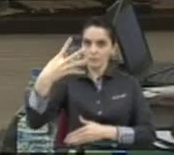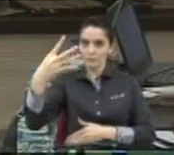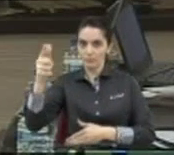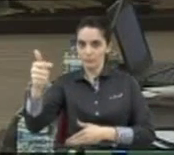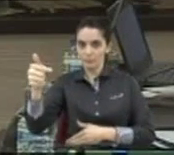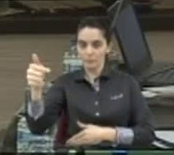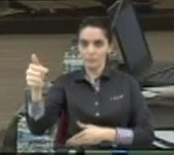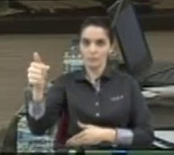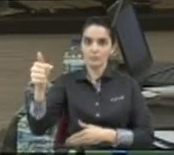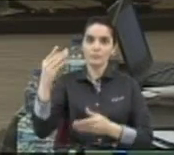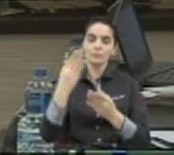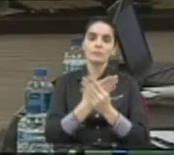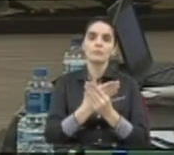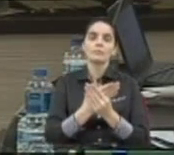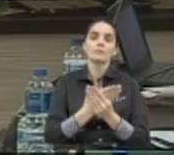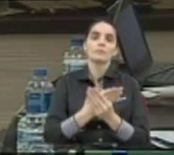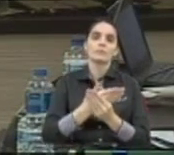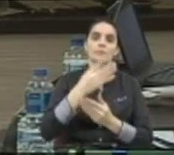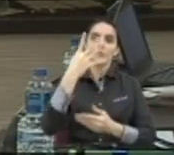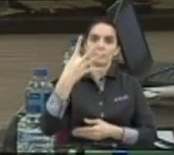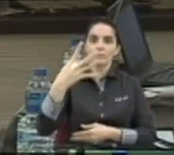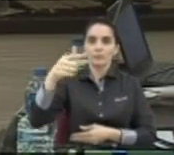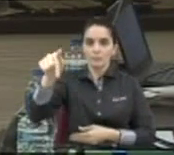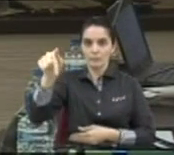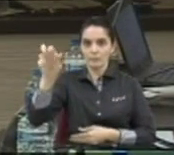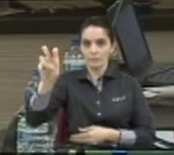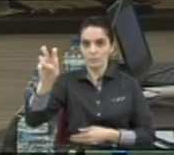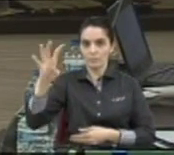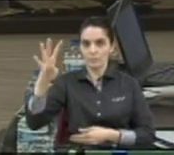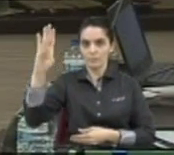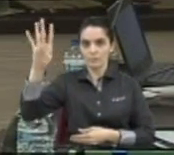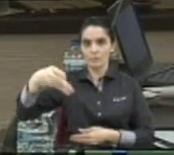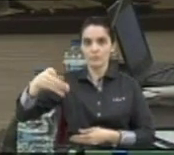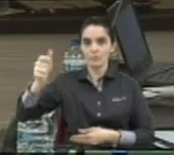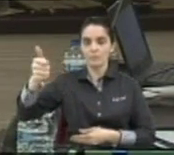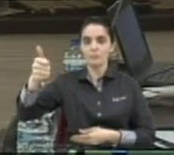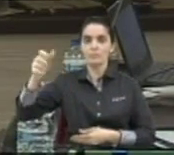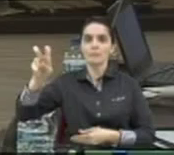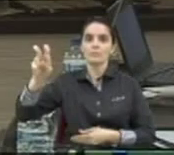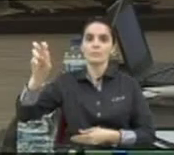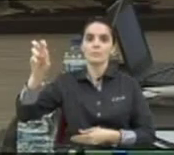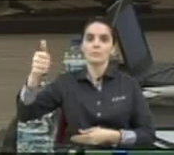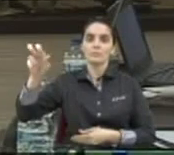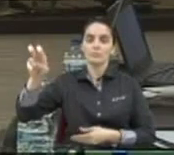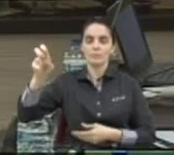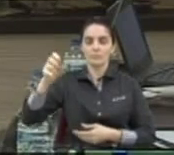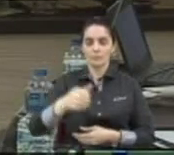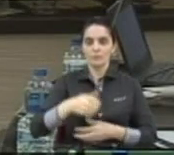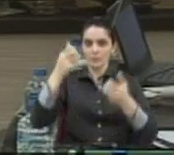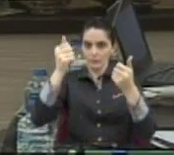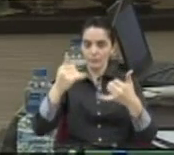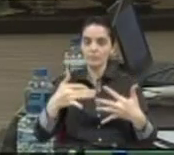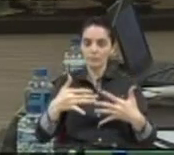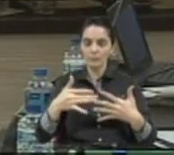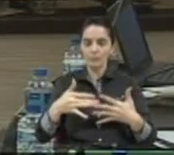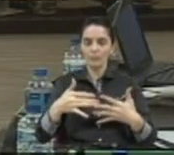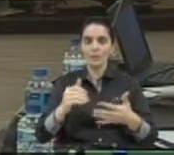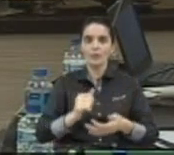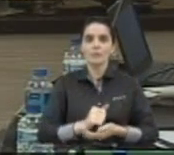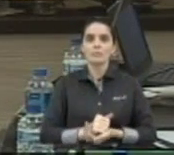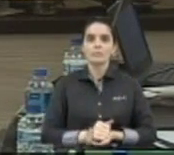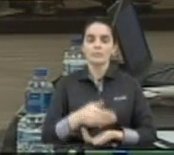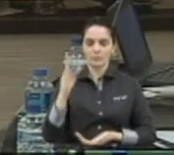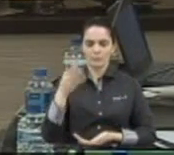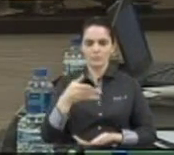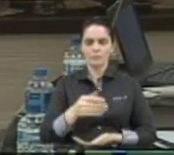247, sob o protocolo de 4754/2015. Os motivos já foram explicados